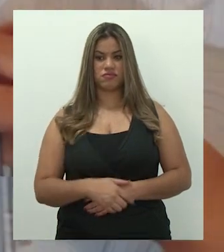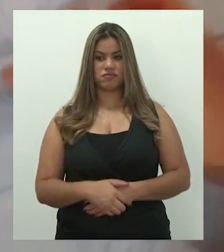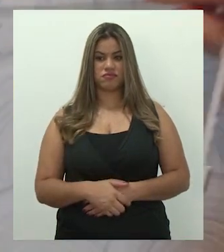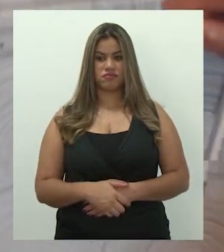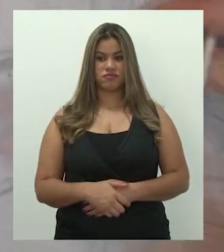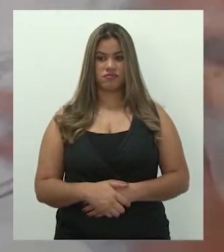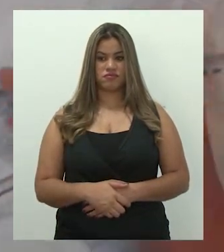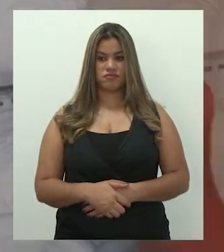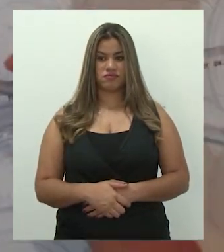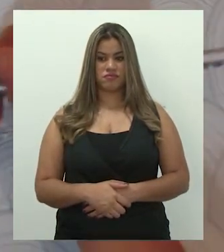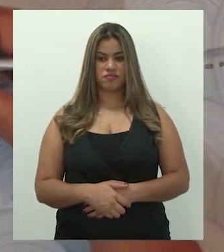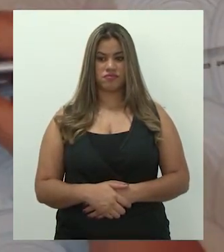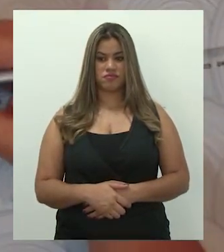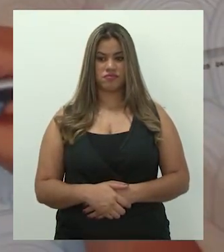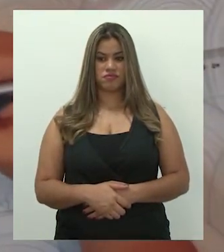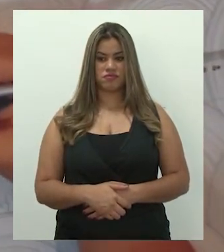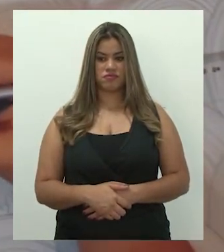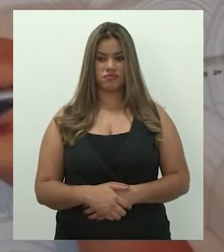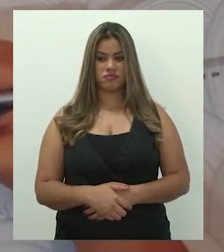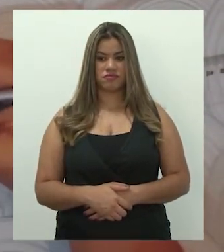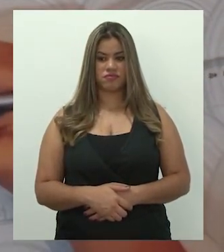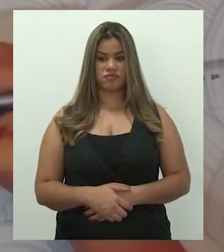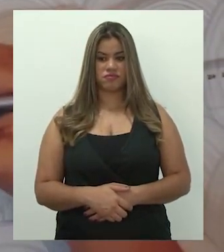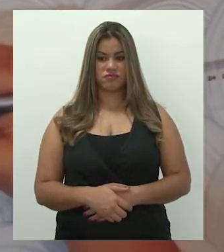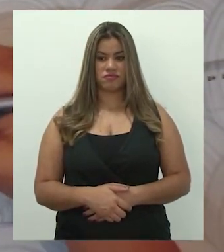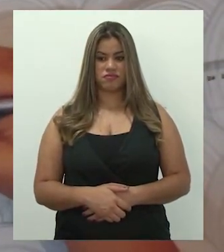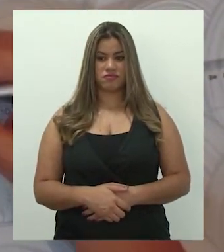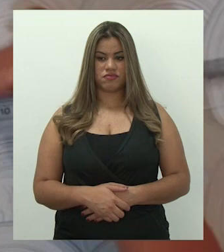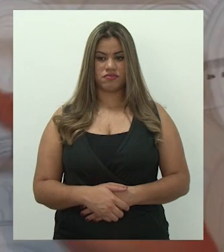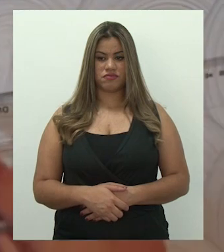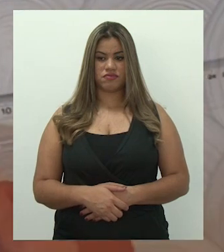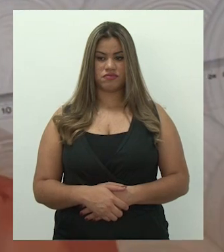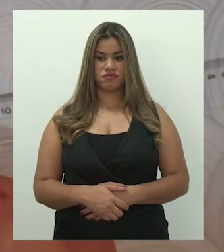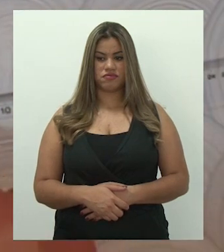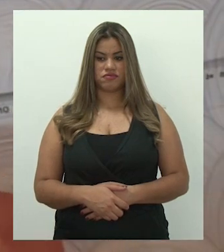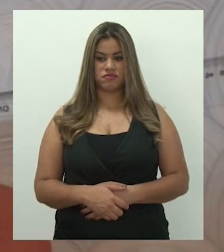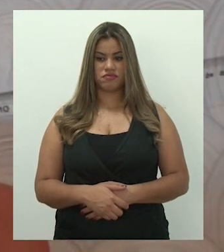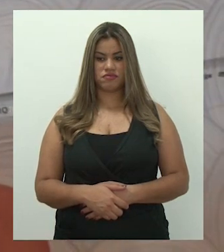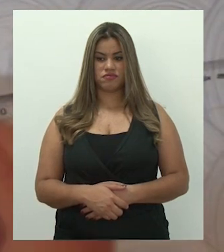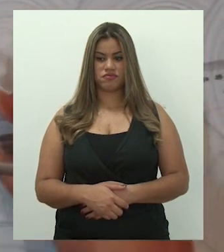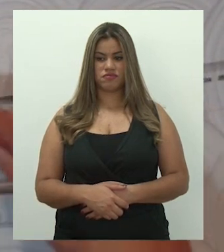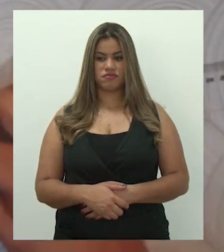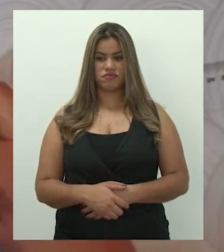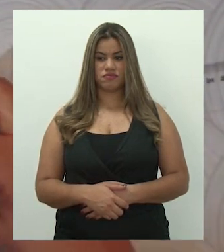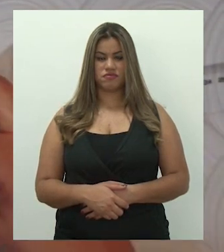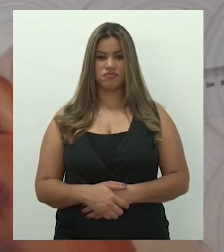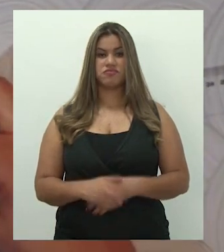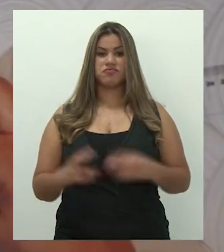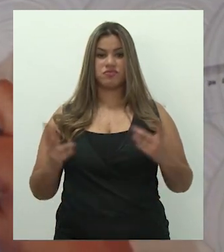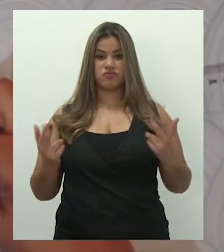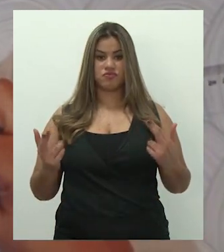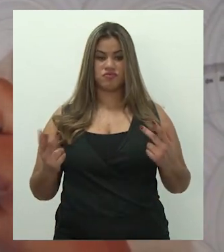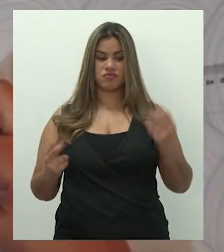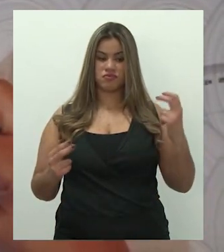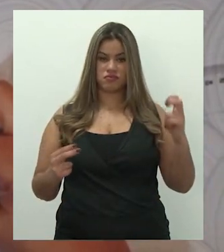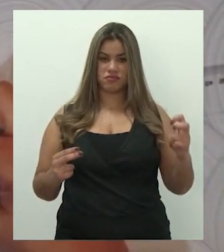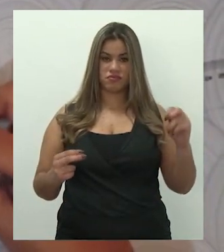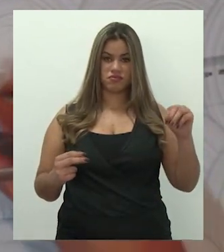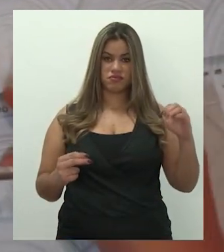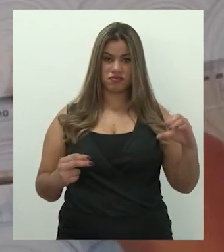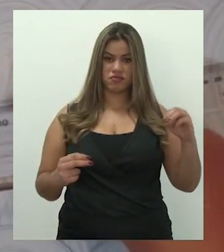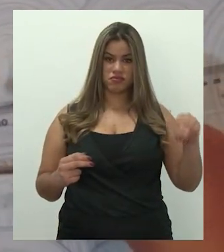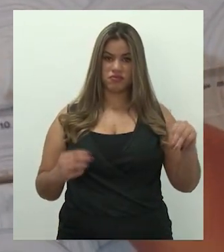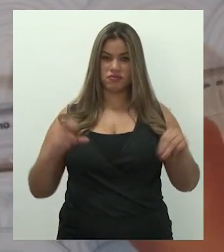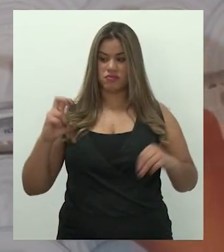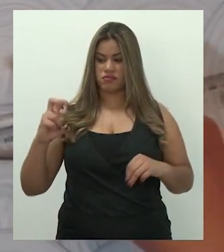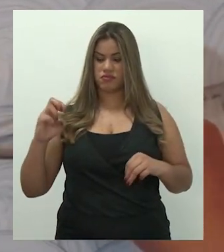marcando também 5 centímetros. Você terá dos 2 lados